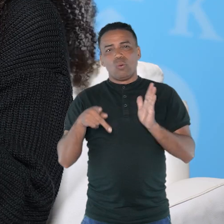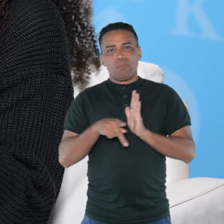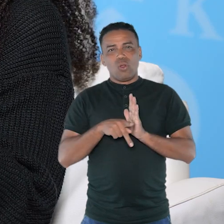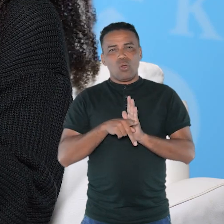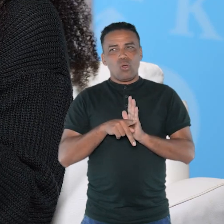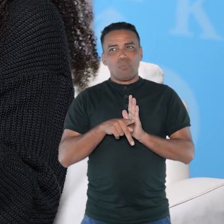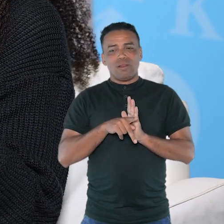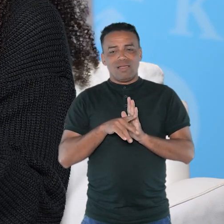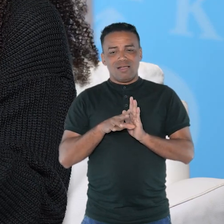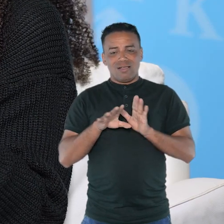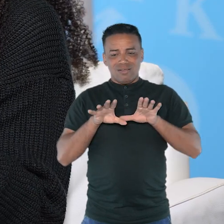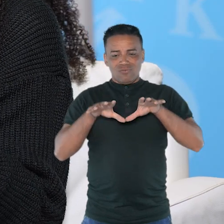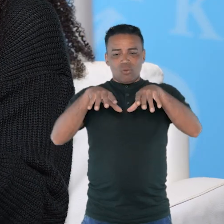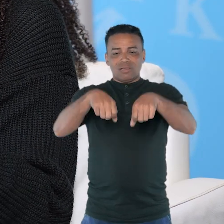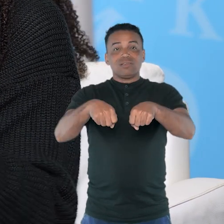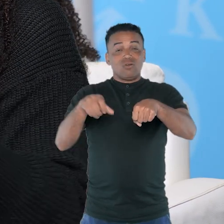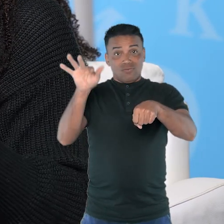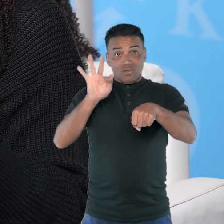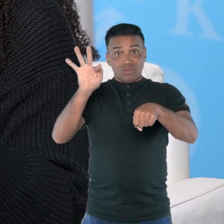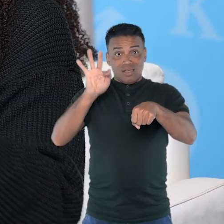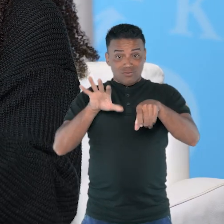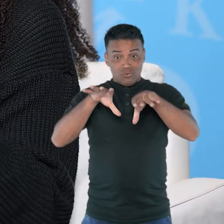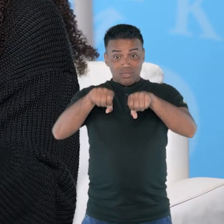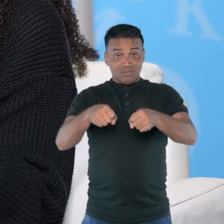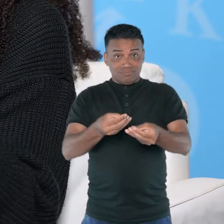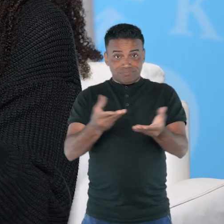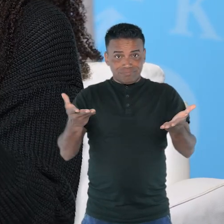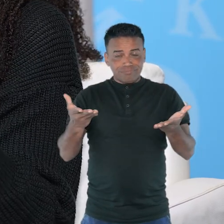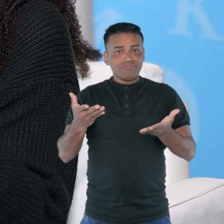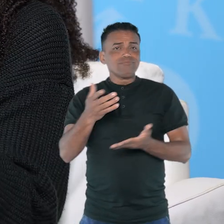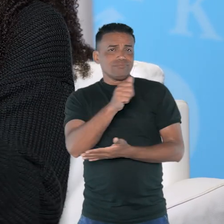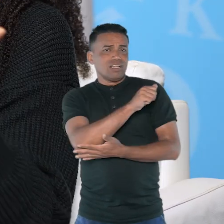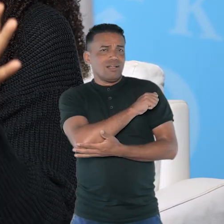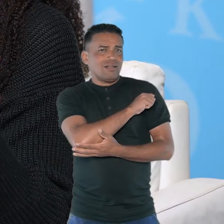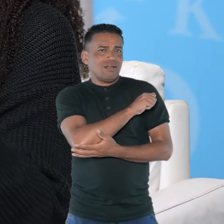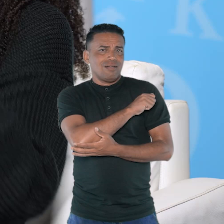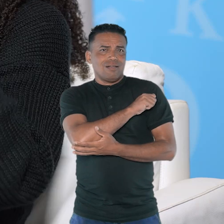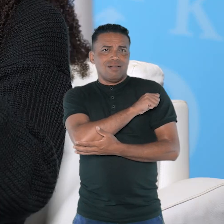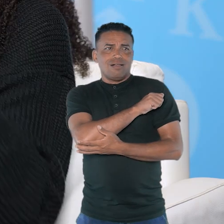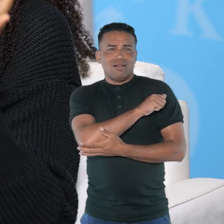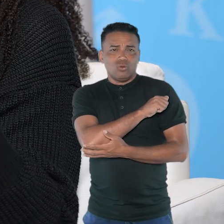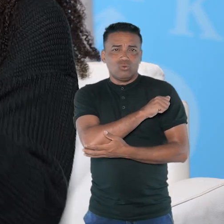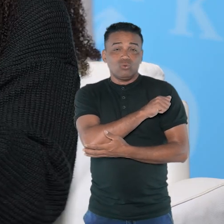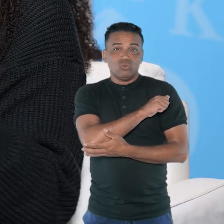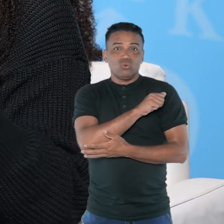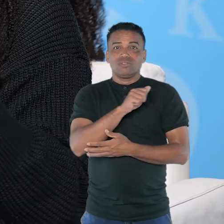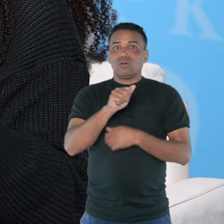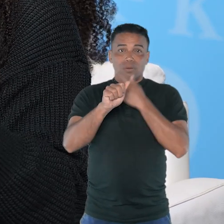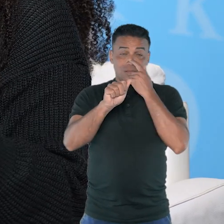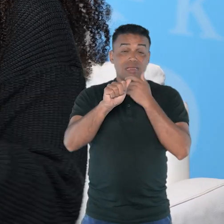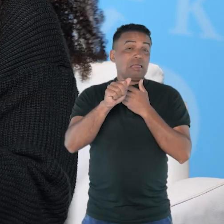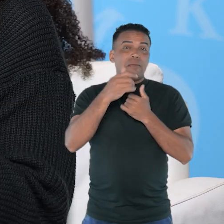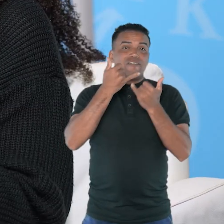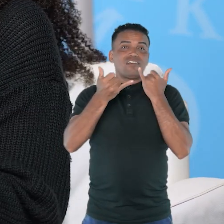a própria formação assim que a graduação faz, né? O estudante é o aluno, né? O A, que significa o sem luz, então você chega lá